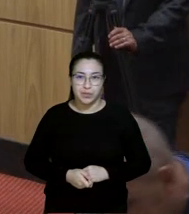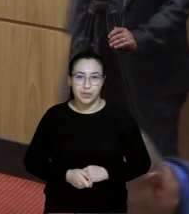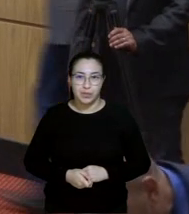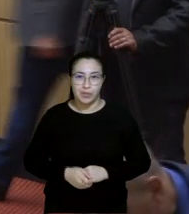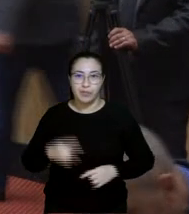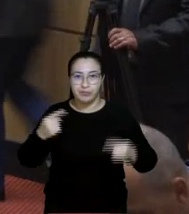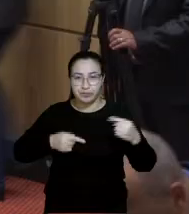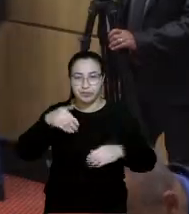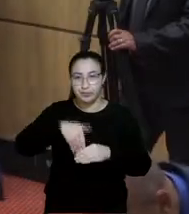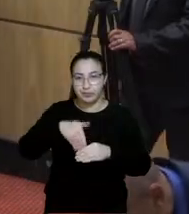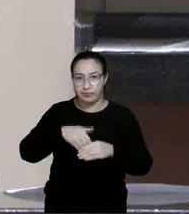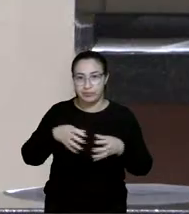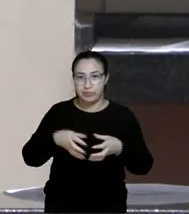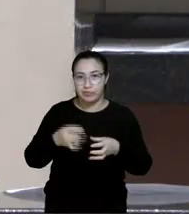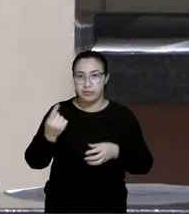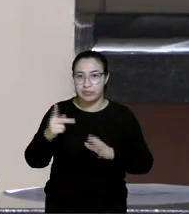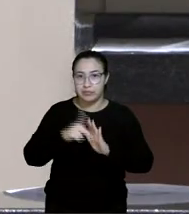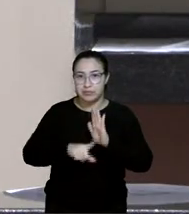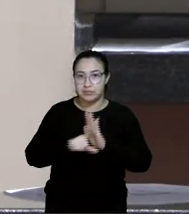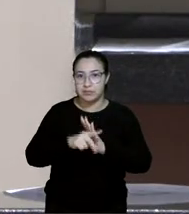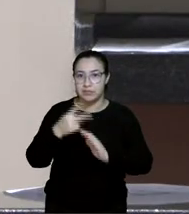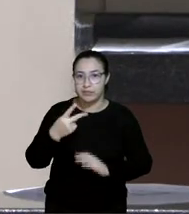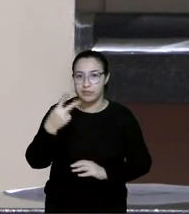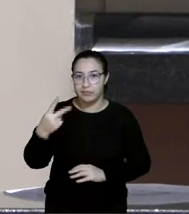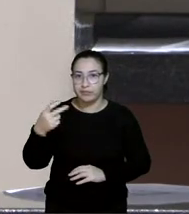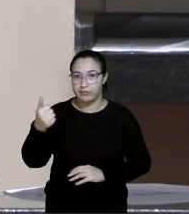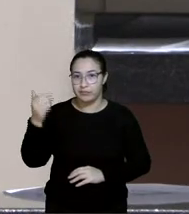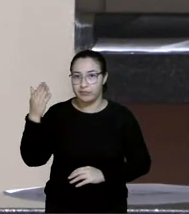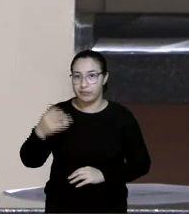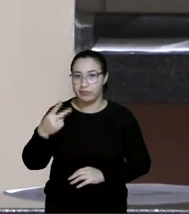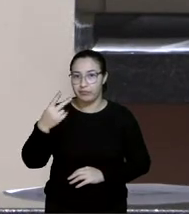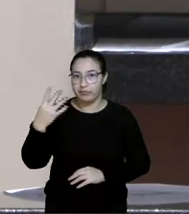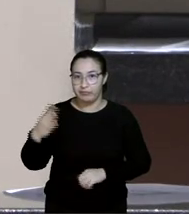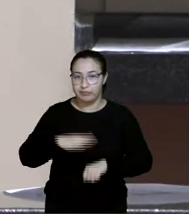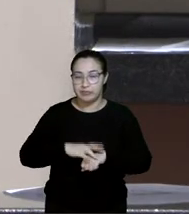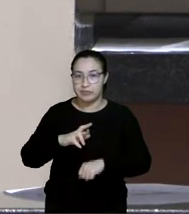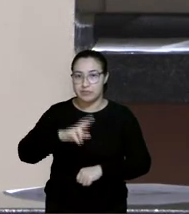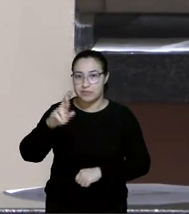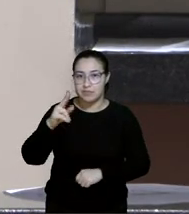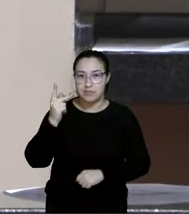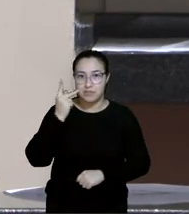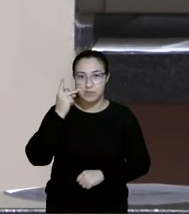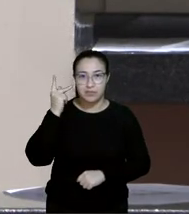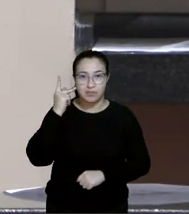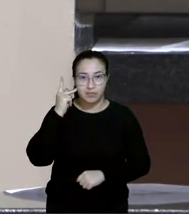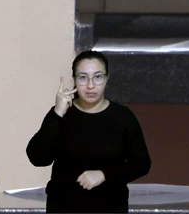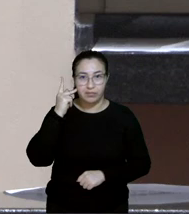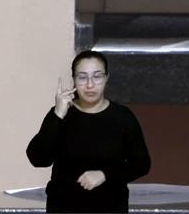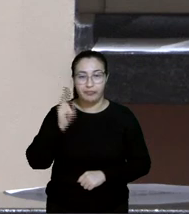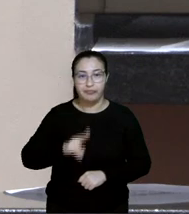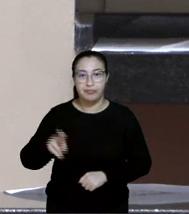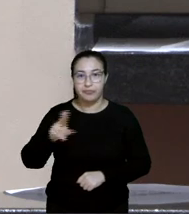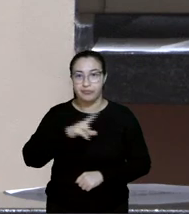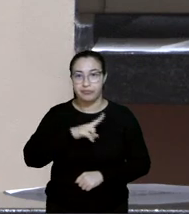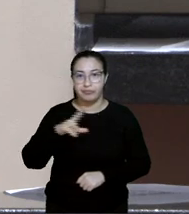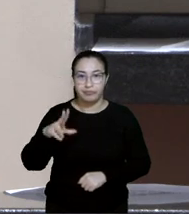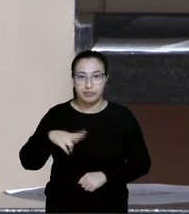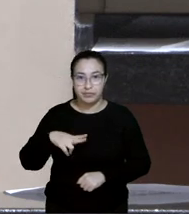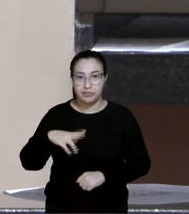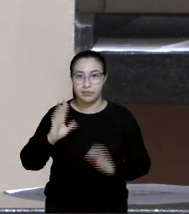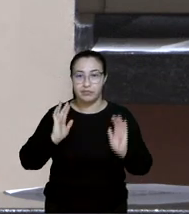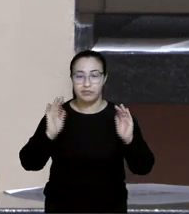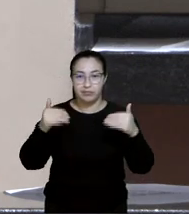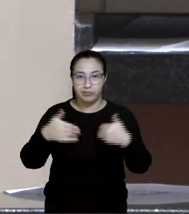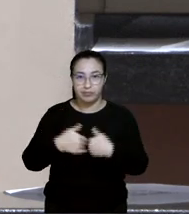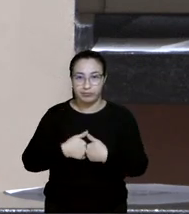Discussão e votação em turno único do projeto de lei 221/2024, autoria do deputado Pepe Colasso. Declara de utilidade pública a Associação de Pais e Amigos do Autista